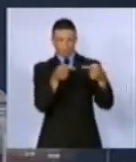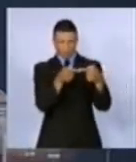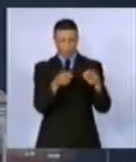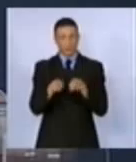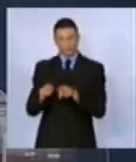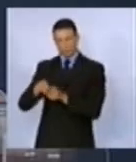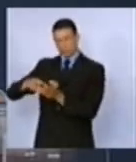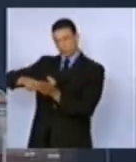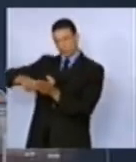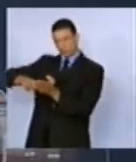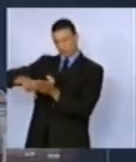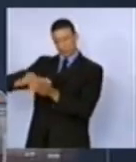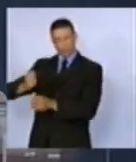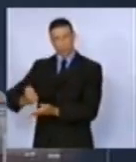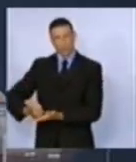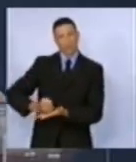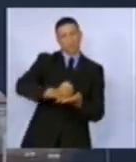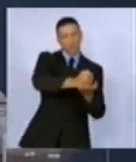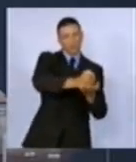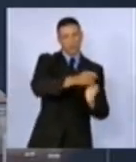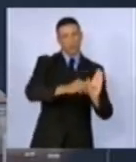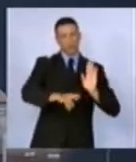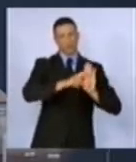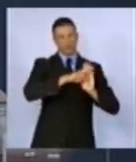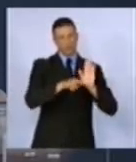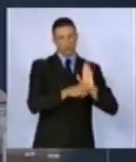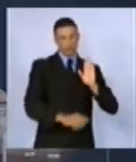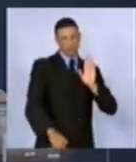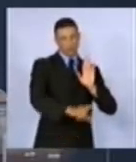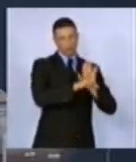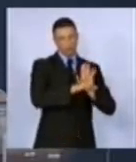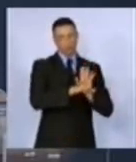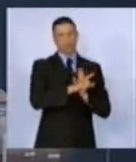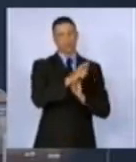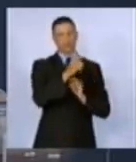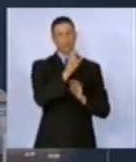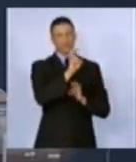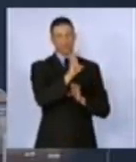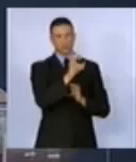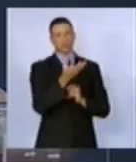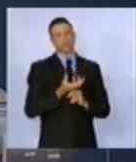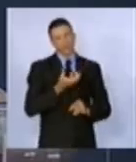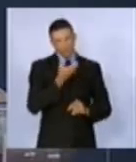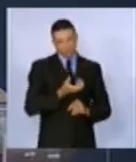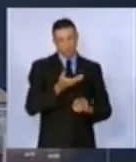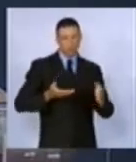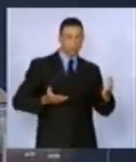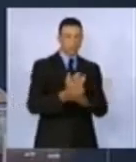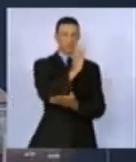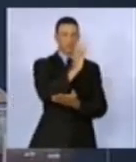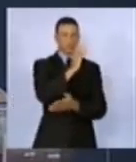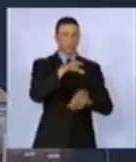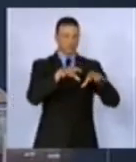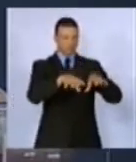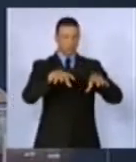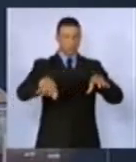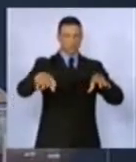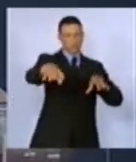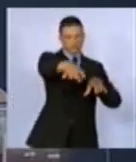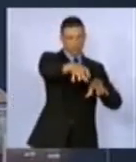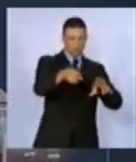2007 a resolução 82 do Conselho Estadual do meio ambiente no dia 5 de dezembro que diziam que as novas unidades